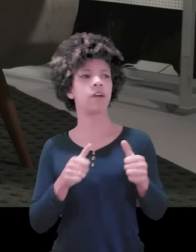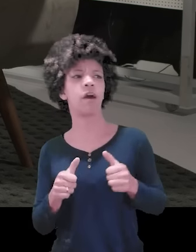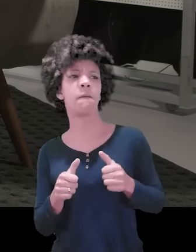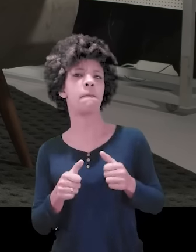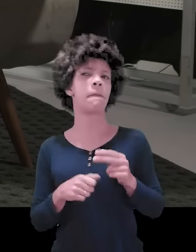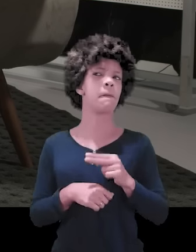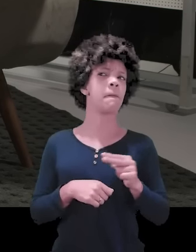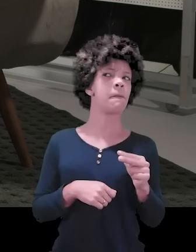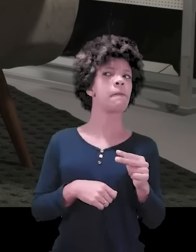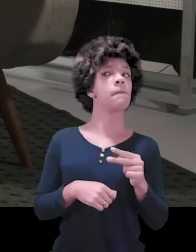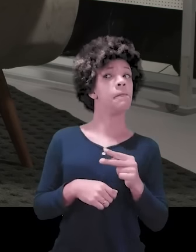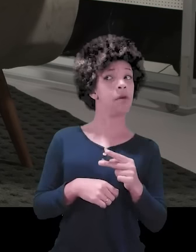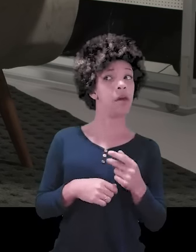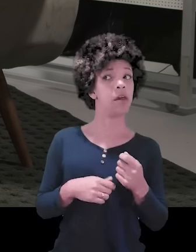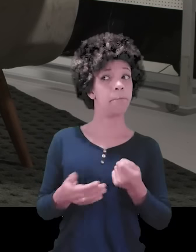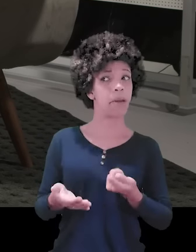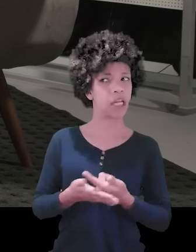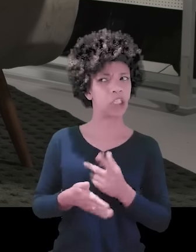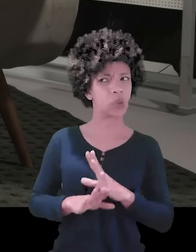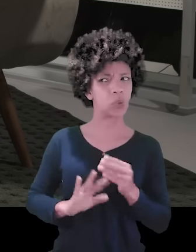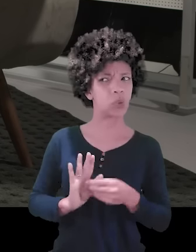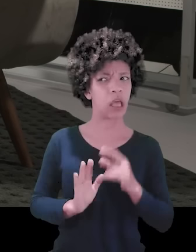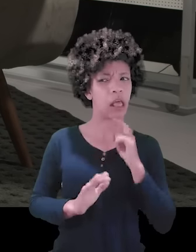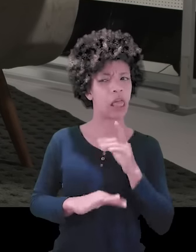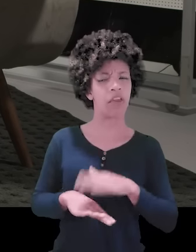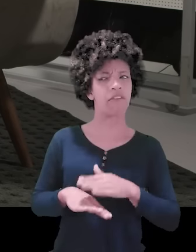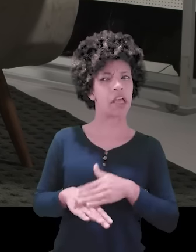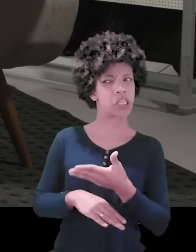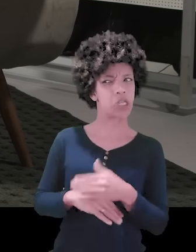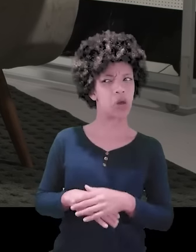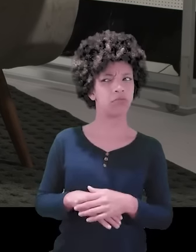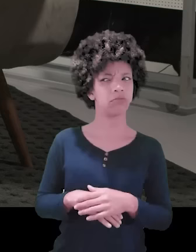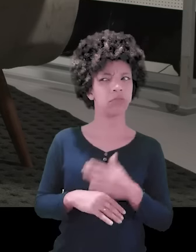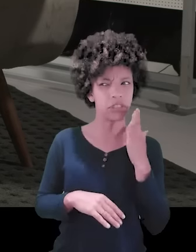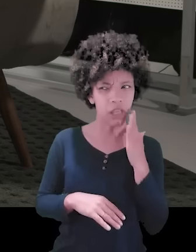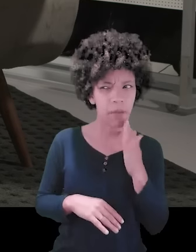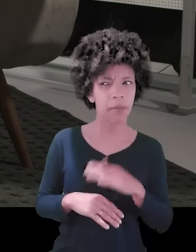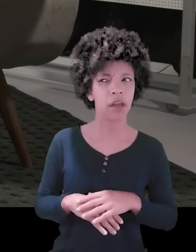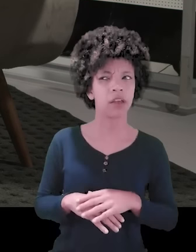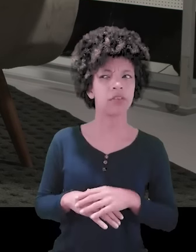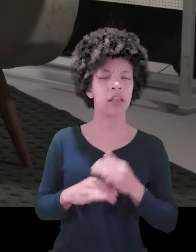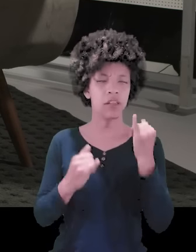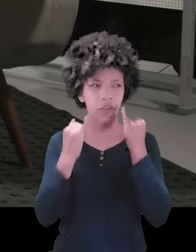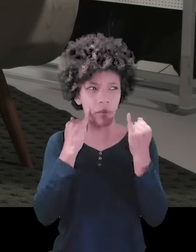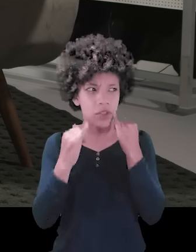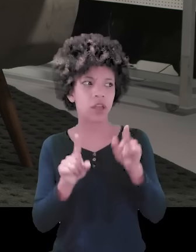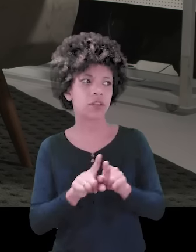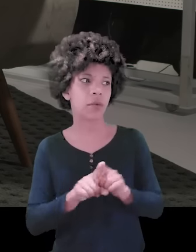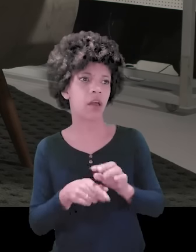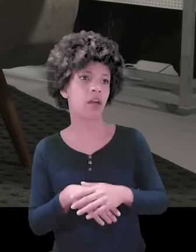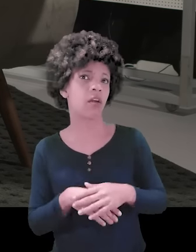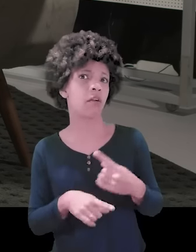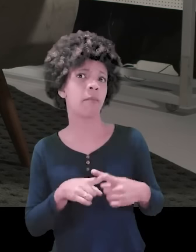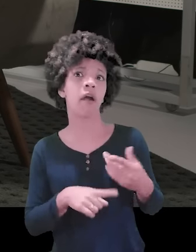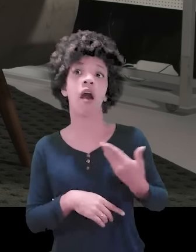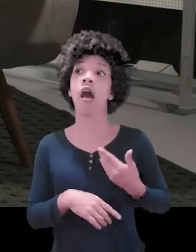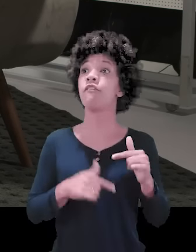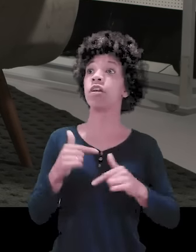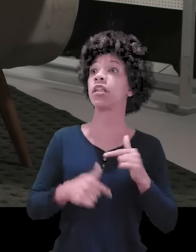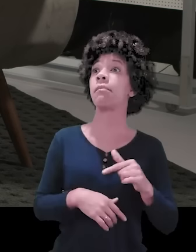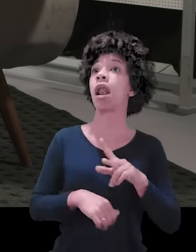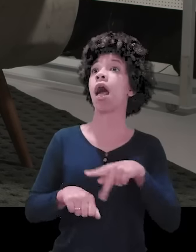tipo o cara dá uma ligada Os cara tão pagando tudo ninguém faz isso tá ligado Tipo tá ligado nessas coisas também que volta e meia vem um lado até o